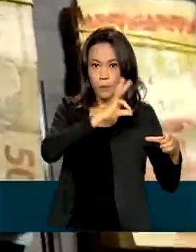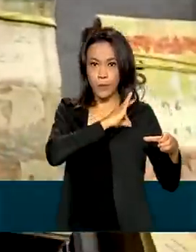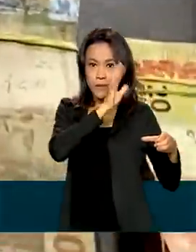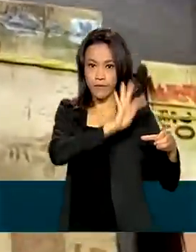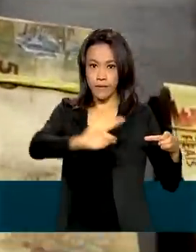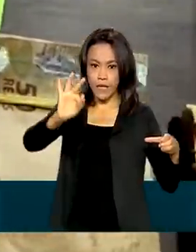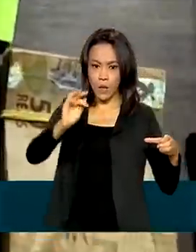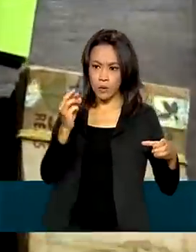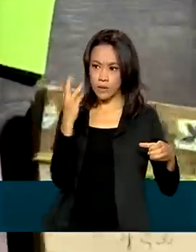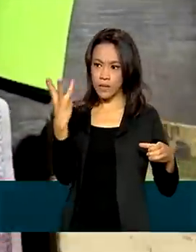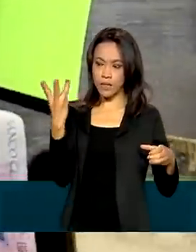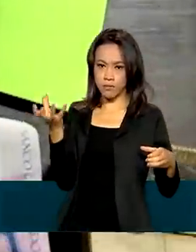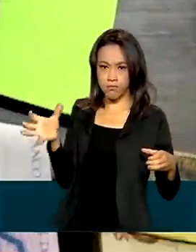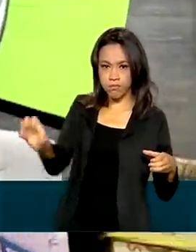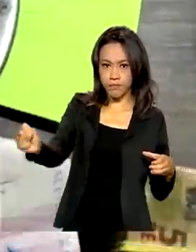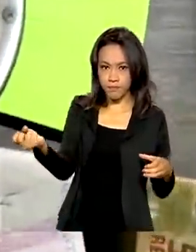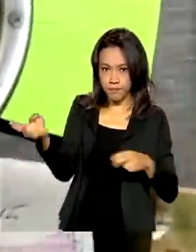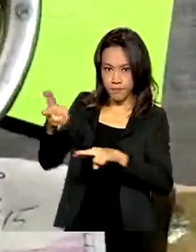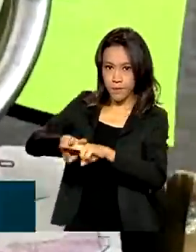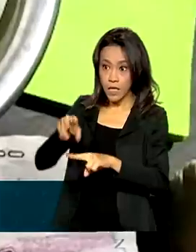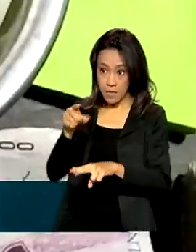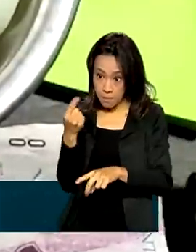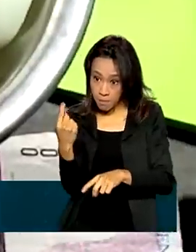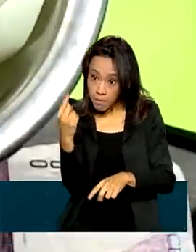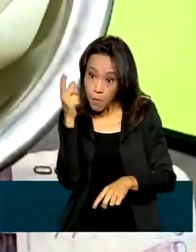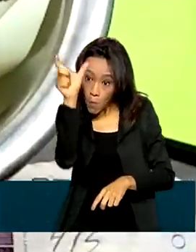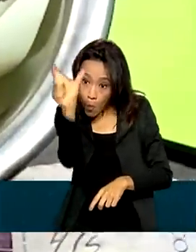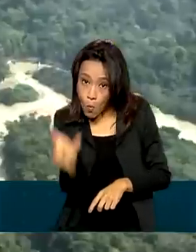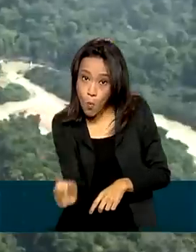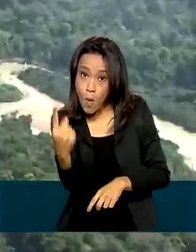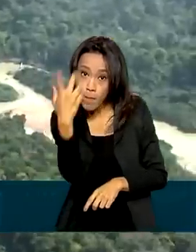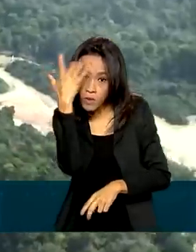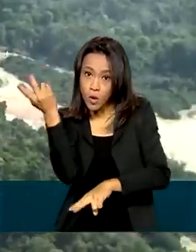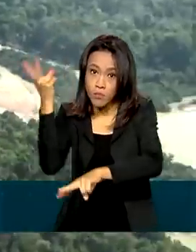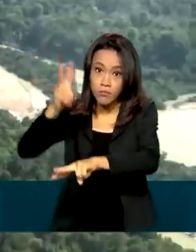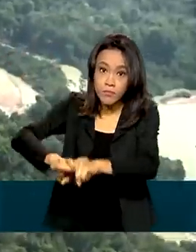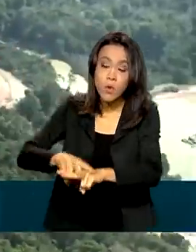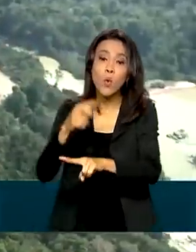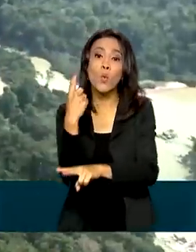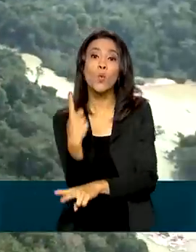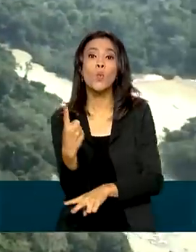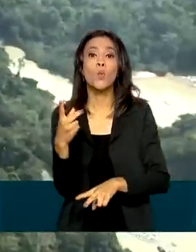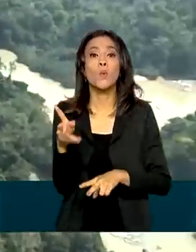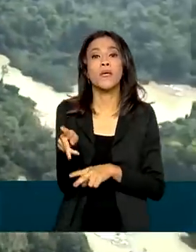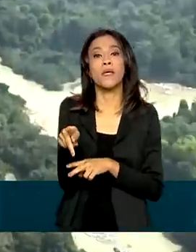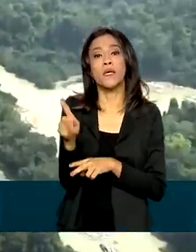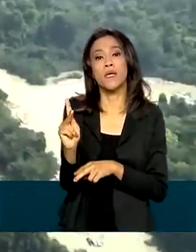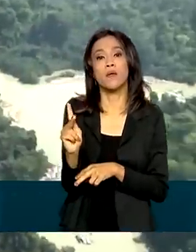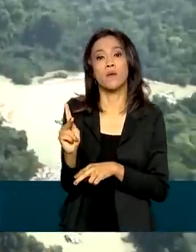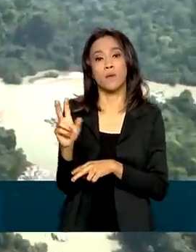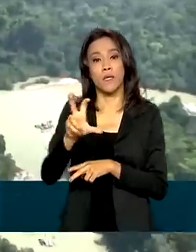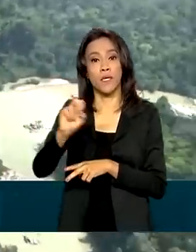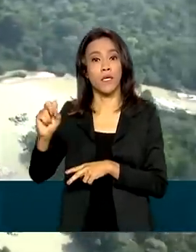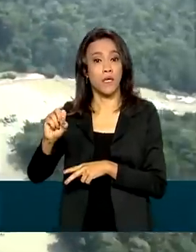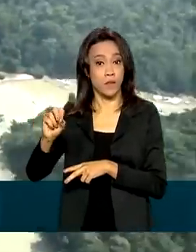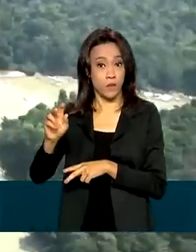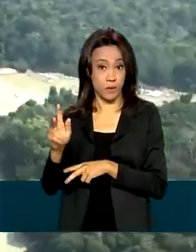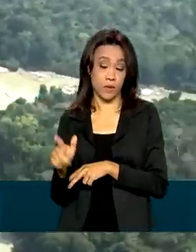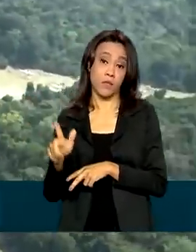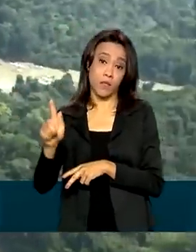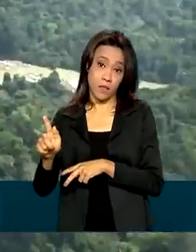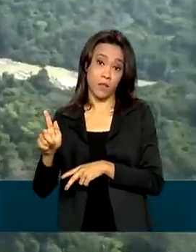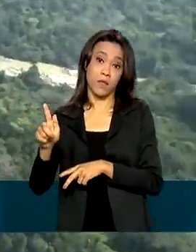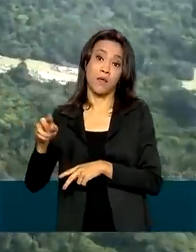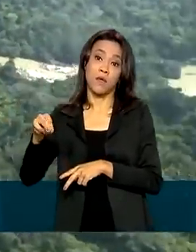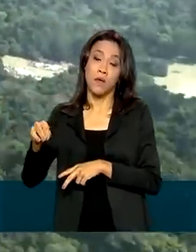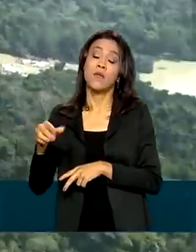que cumpriu 3 mandados de busca e apreensão e prendeu uma pessoa com 1,5 kg de ouro na região. A ação faz parte do programa